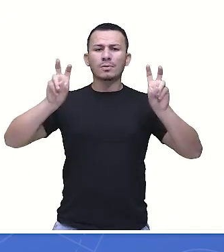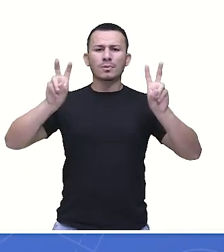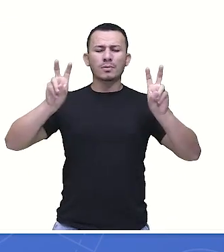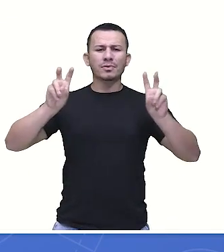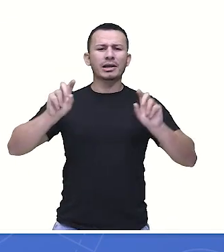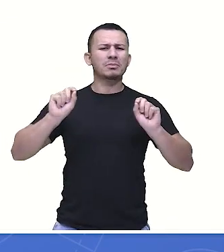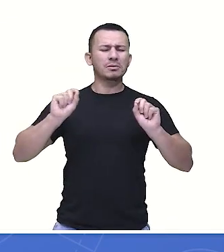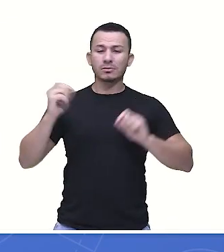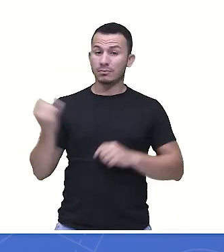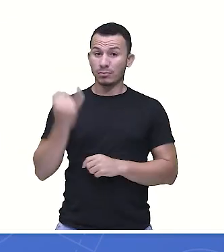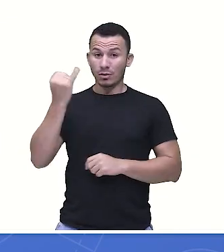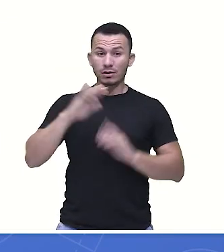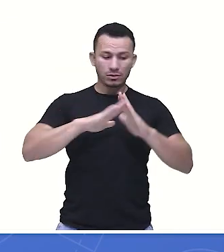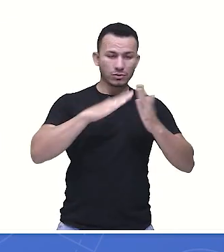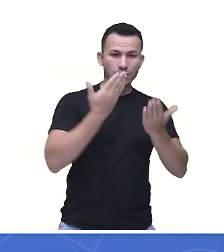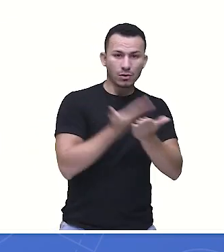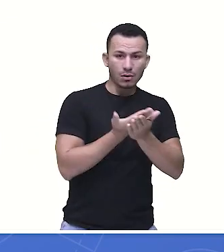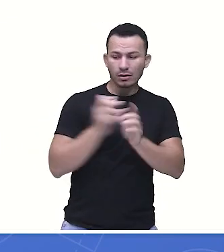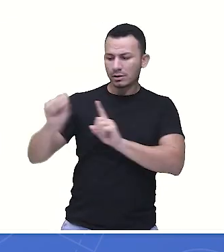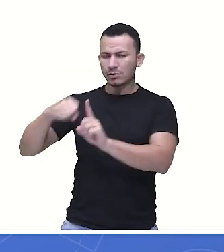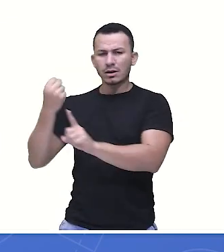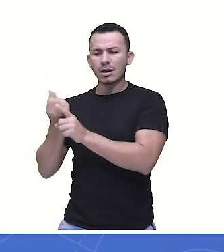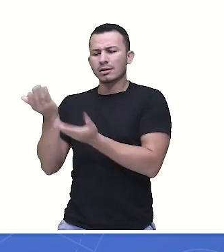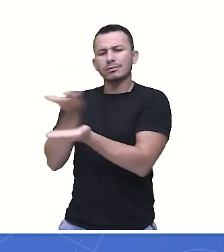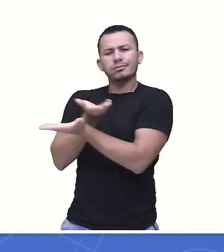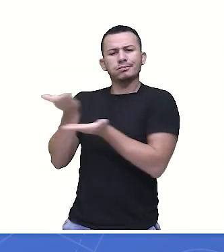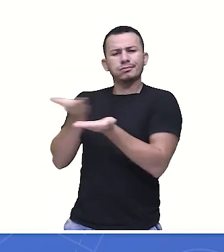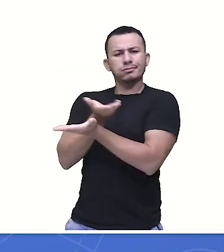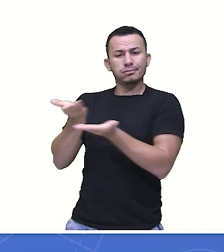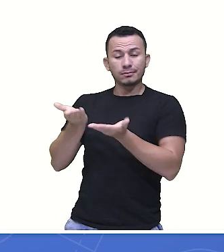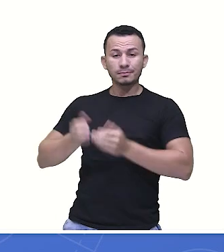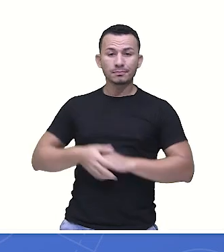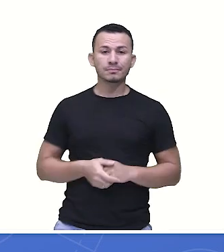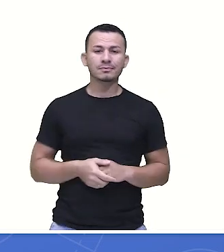escola e a socialização. Tá bom?